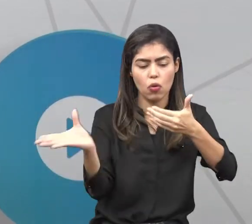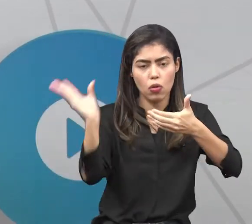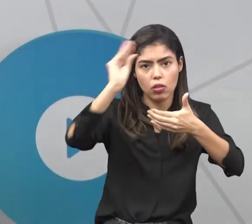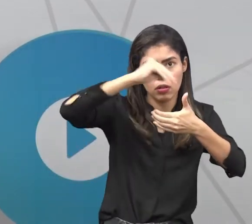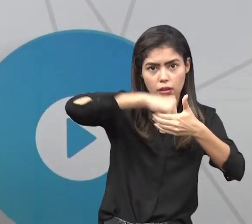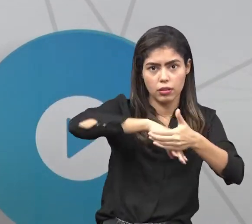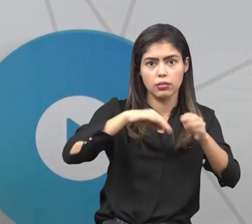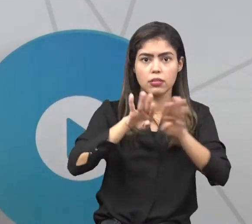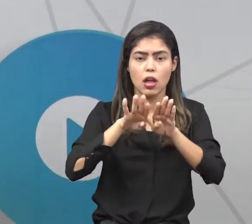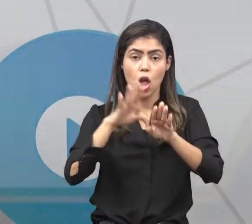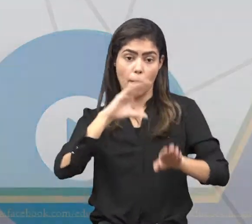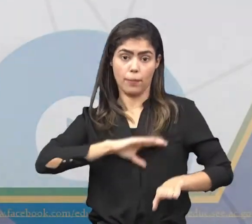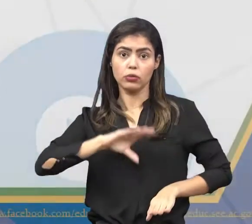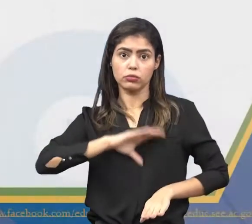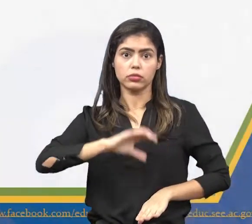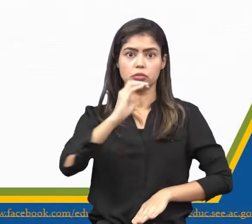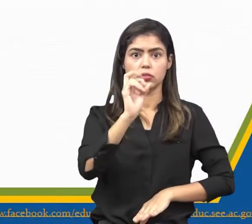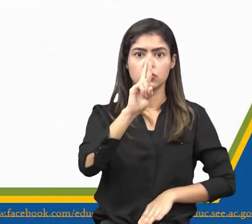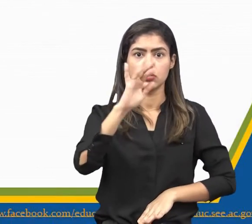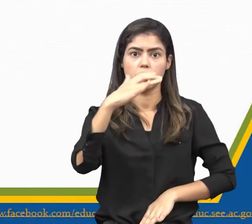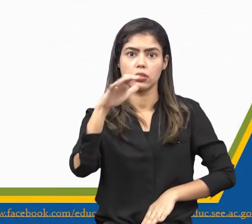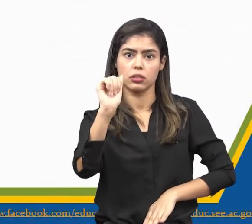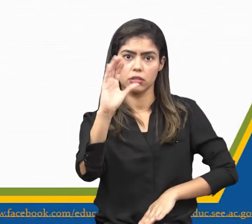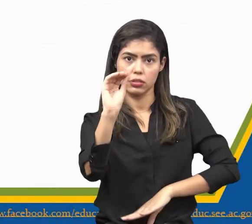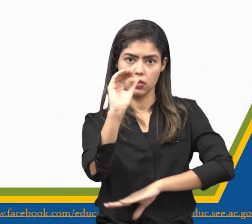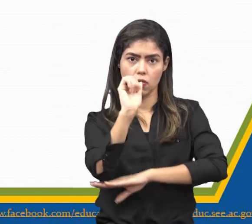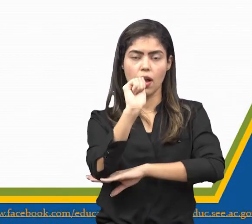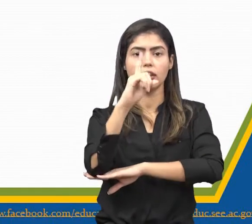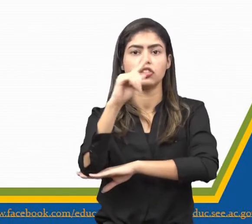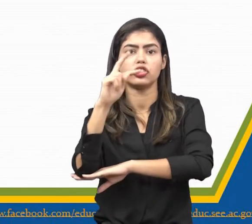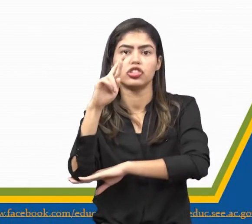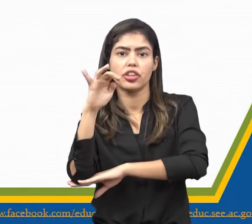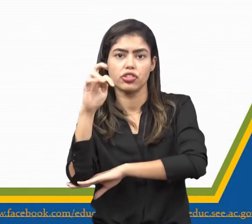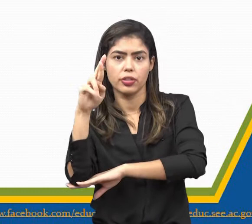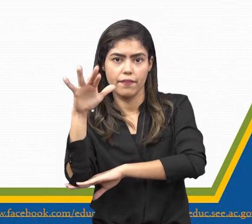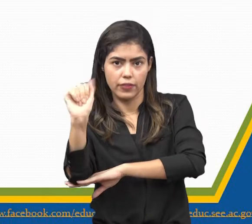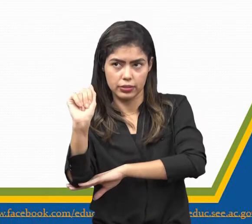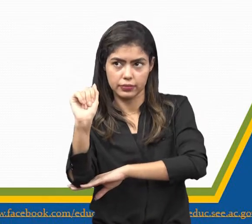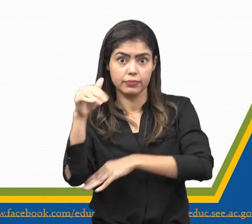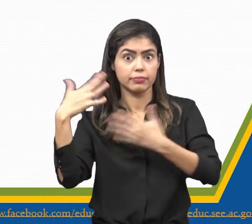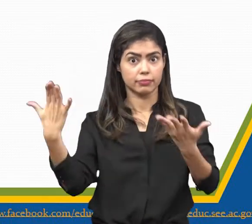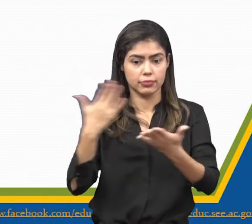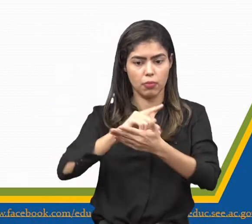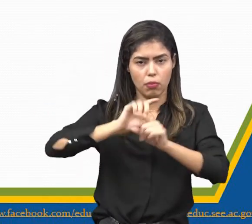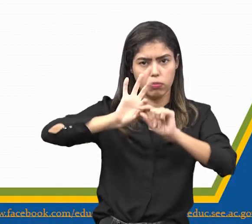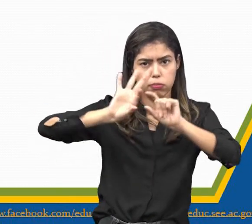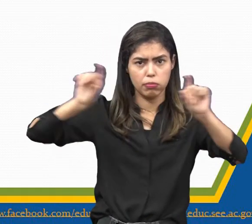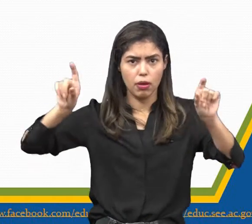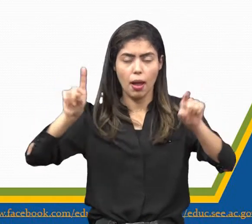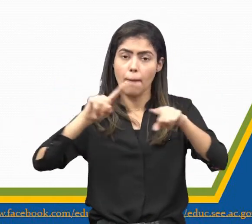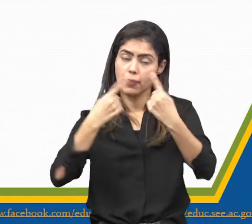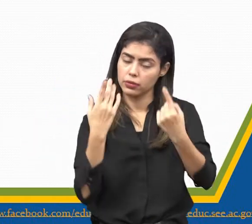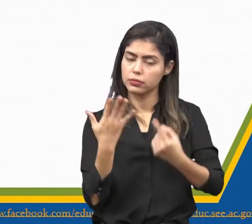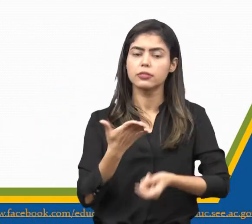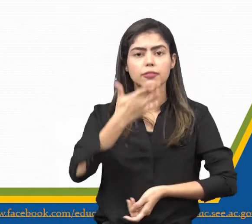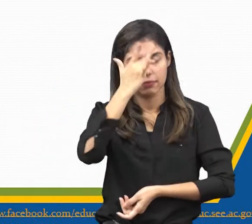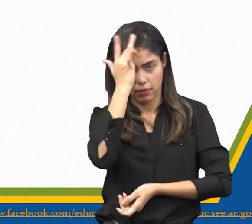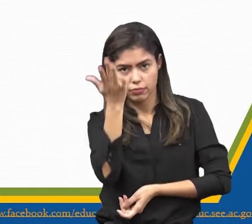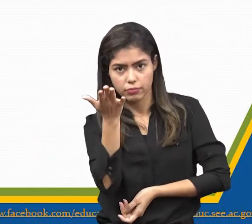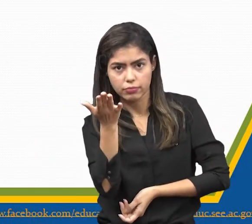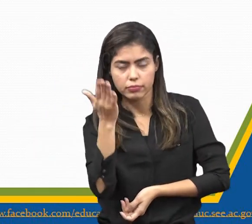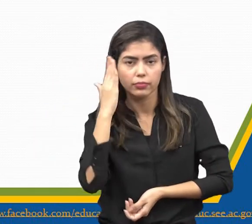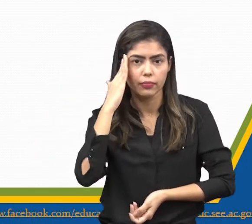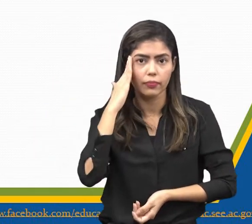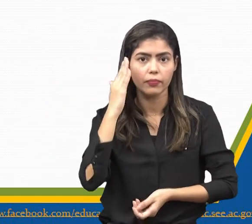oração. Em português, são as orações subordinadas adjetivas. Esse nome grandão, né? Mas é bem simples de entender. É uma